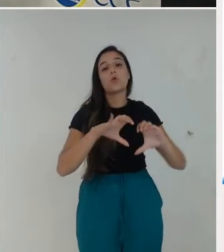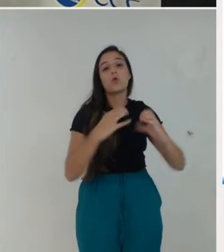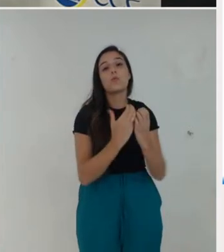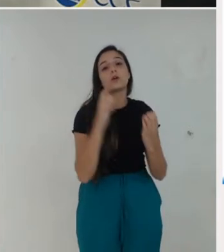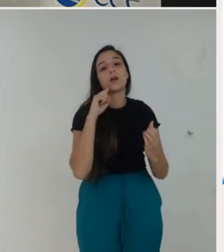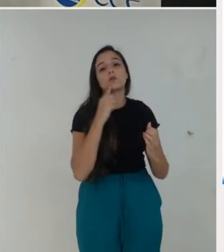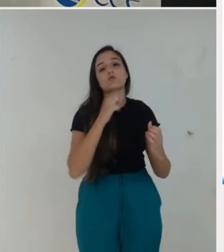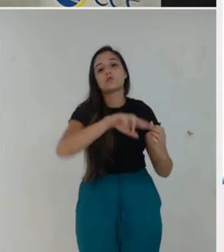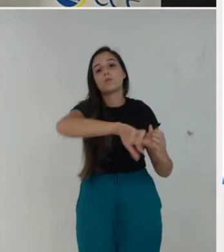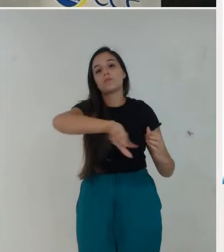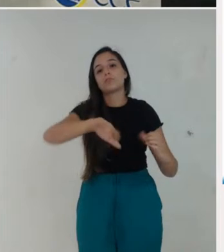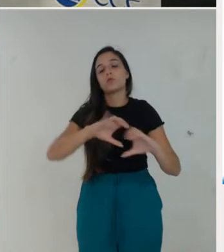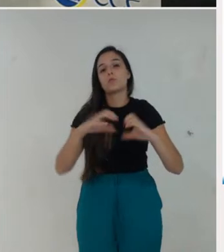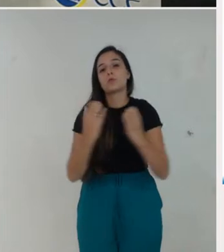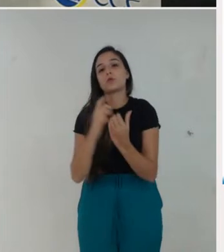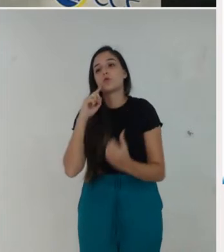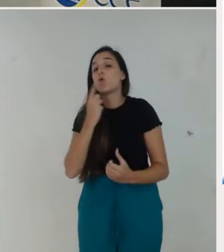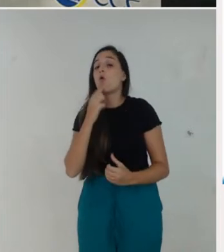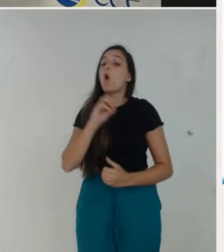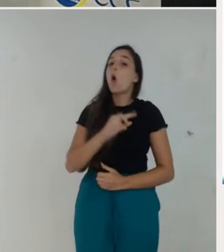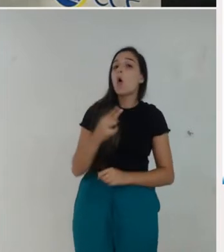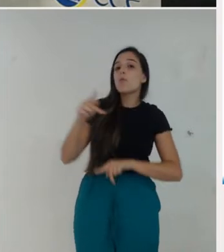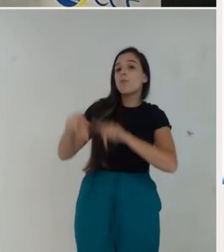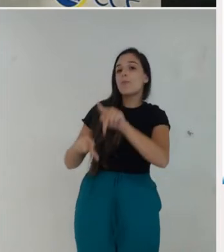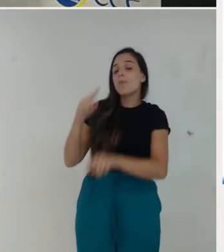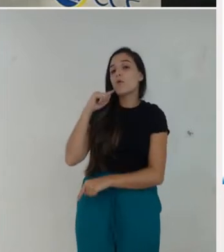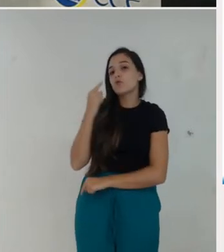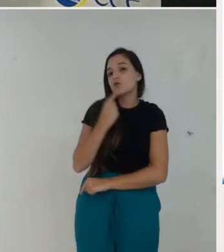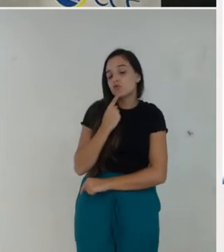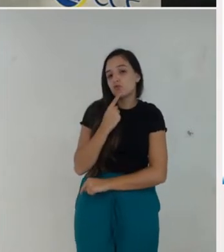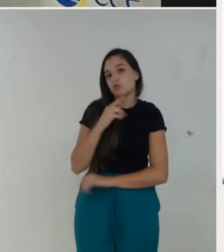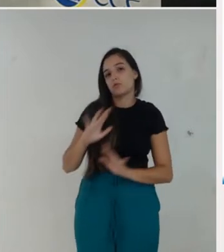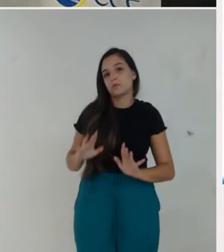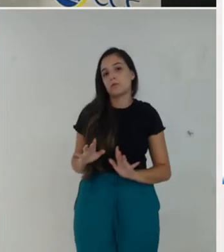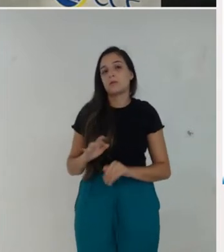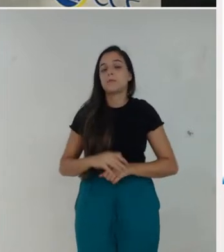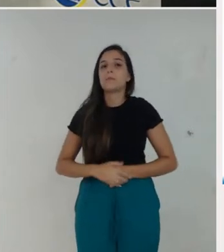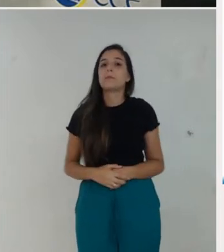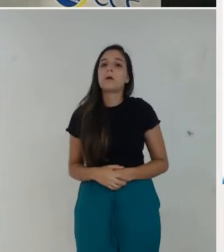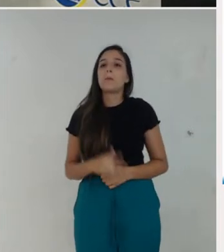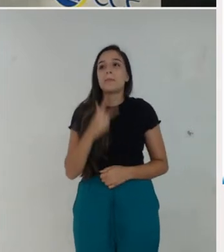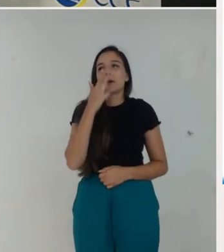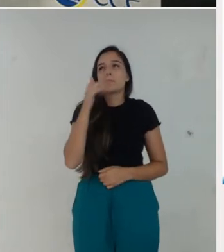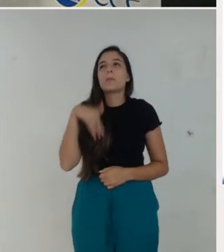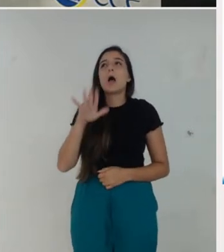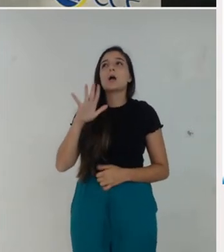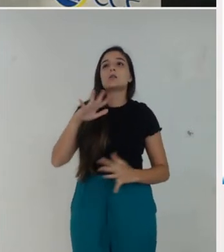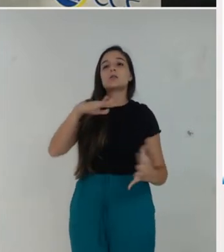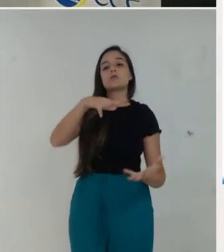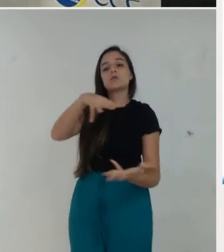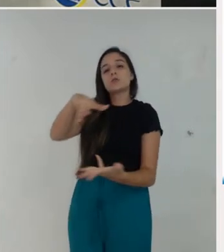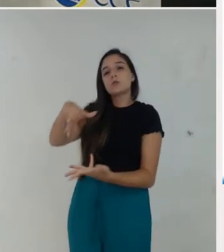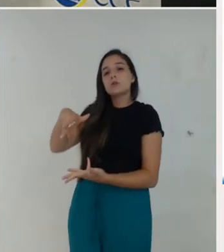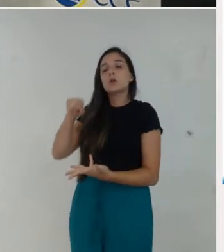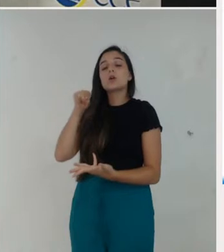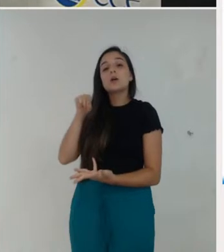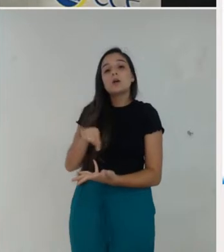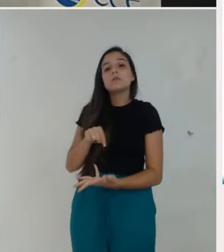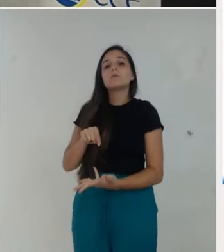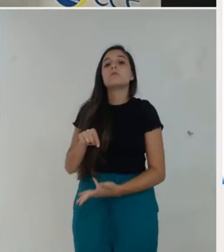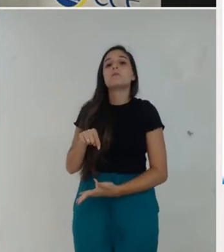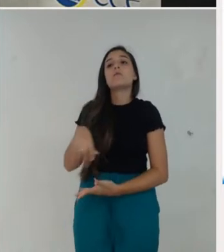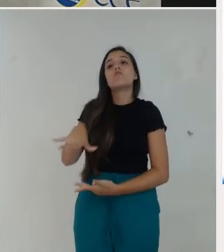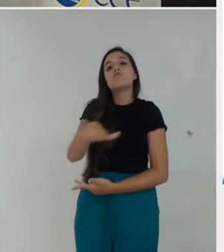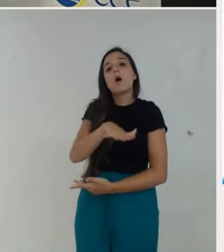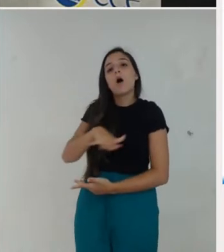comunidades surdas ou o povo surdo, numa ideia mais aí mundial. Então, isso singulariza a área